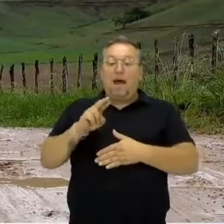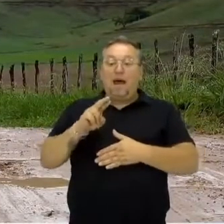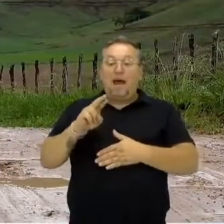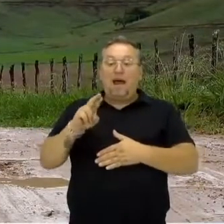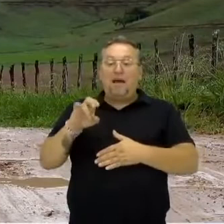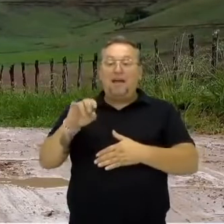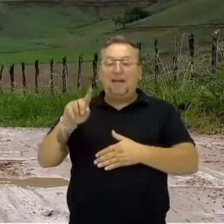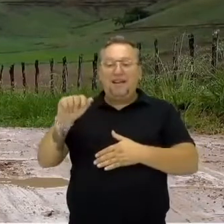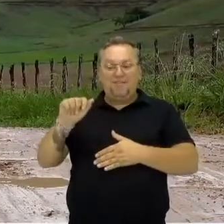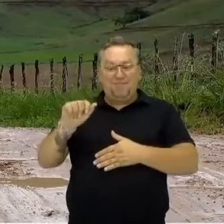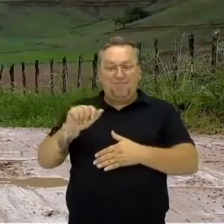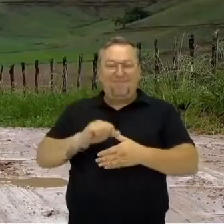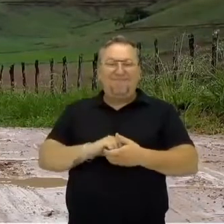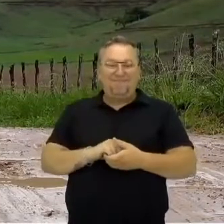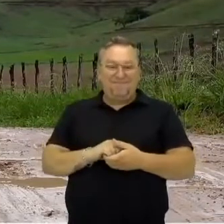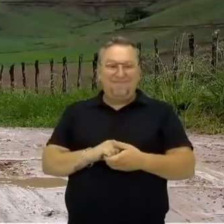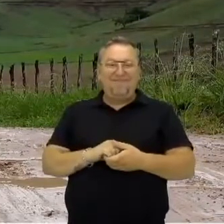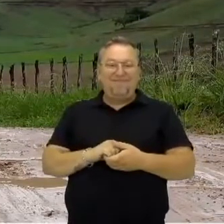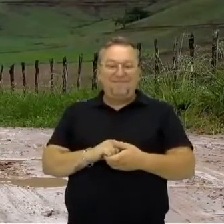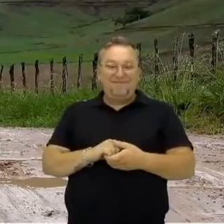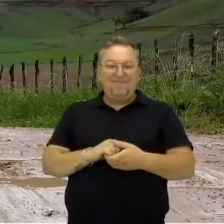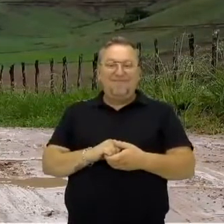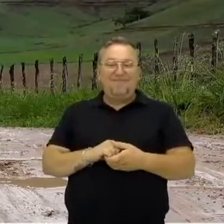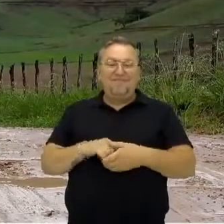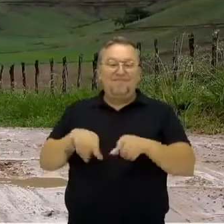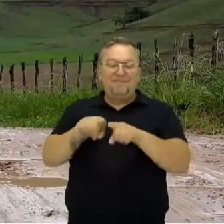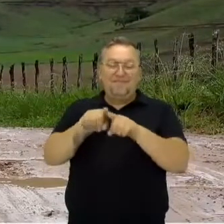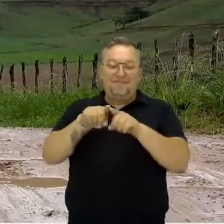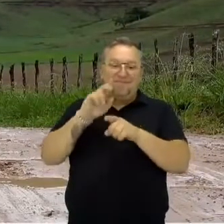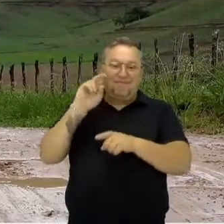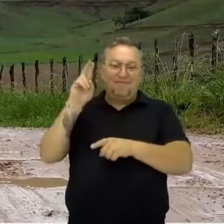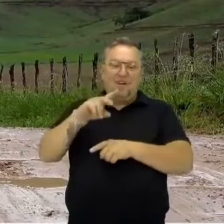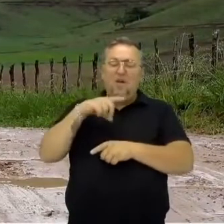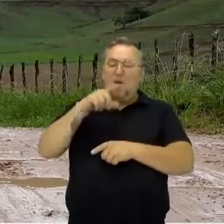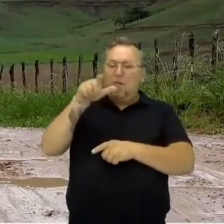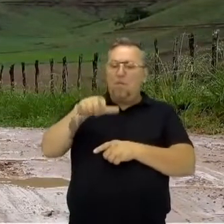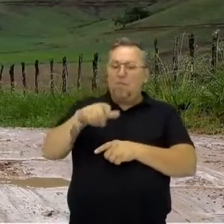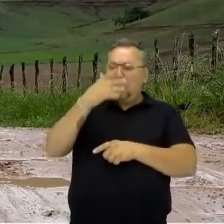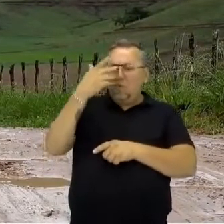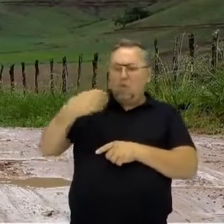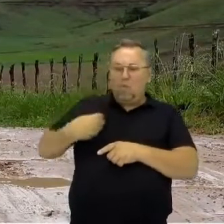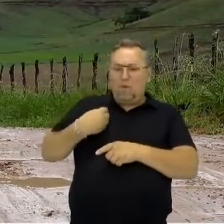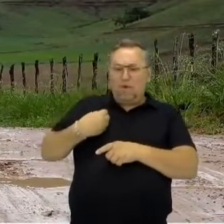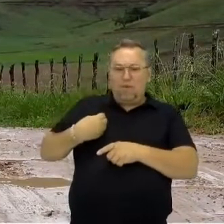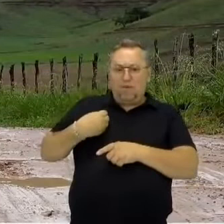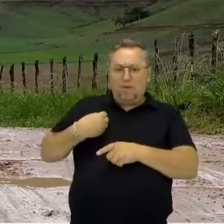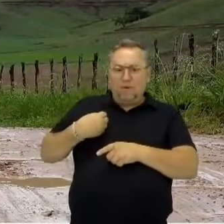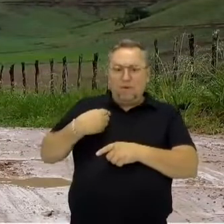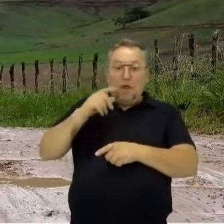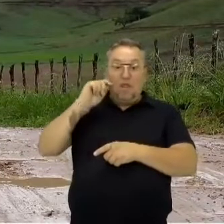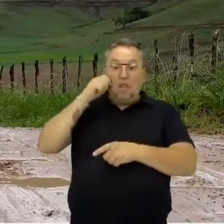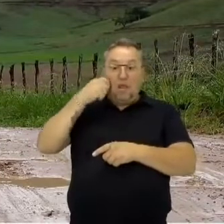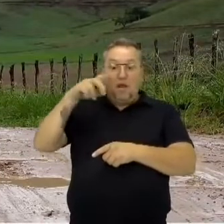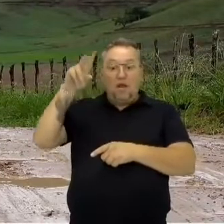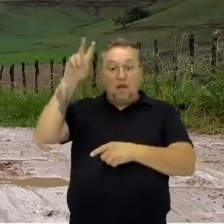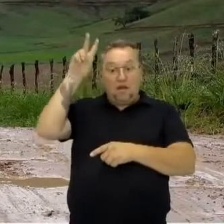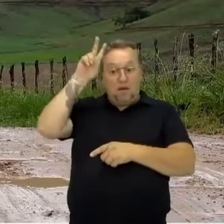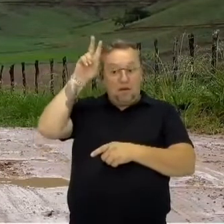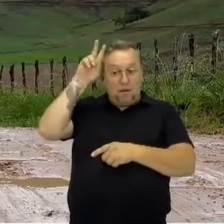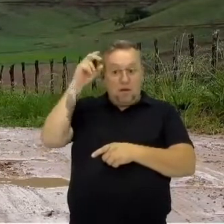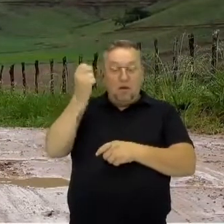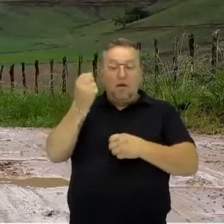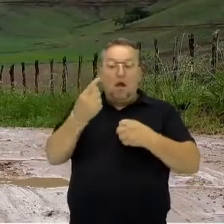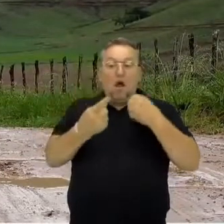Palmares, que inclusive ainda abriga. Vamos pensar quem eram os habitantes ali de Palmares. Na sua maioria, negros, indígenas